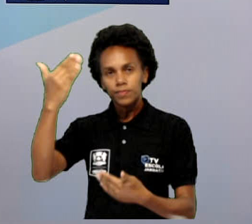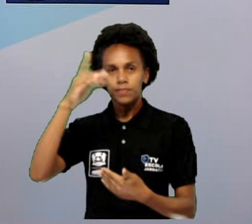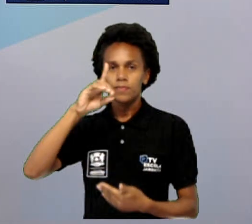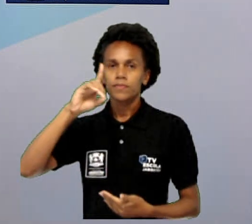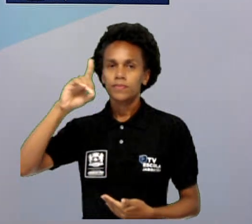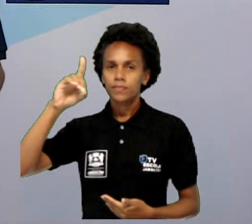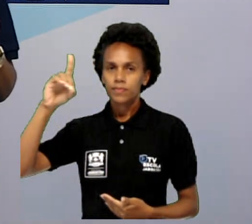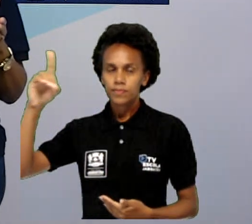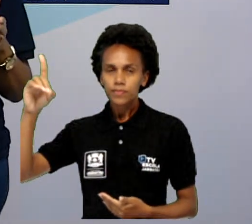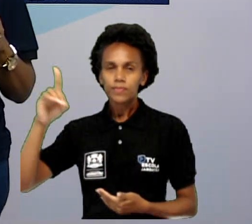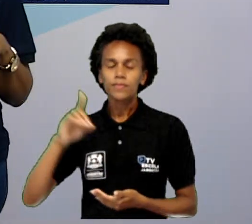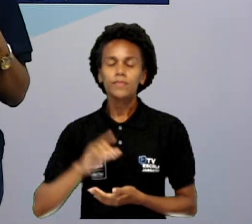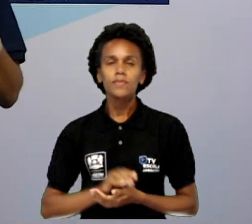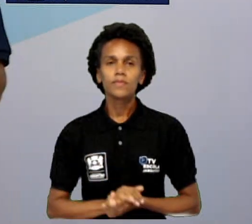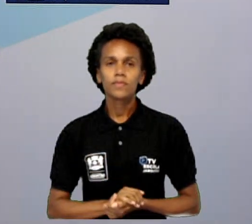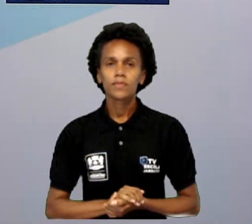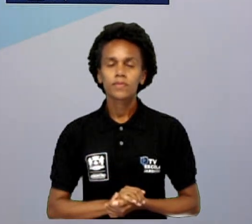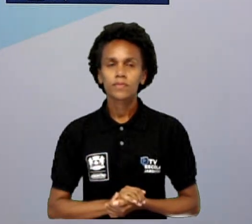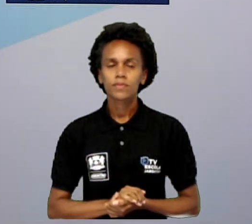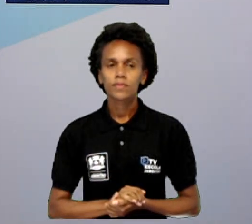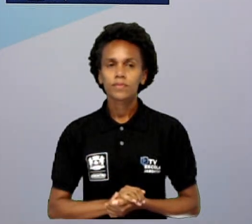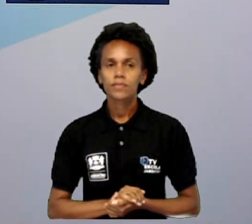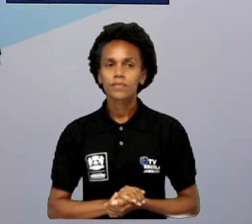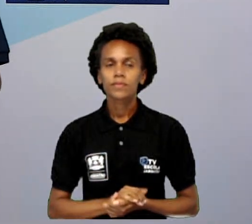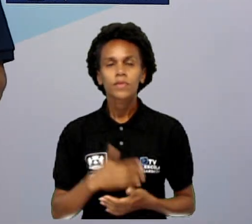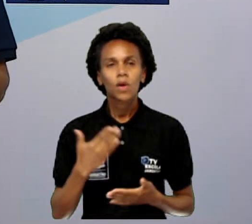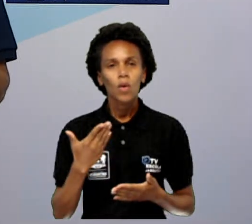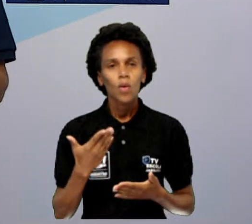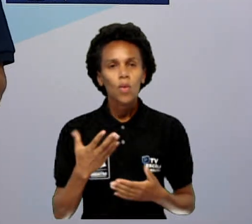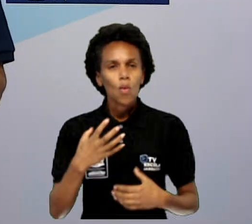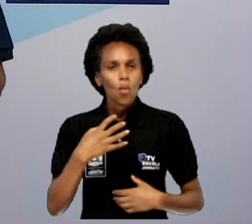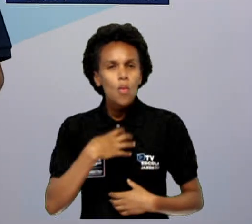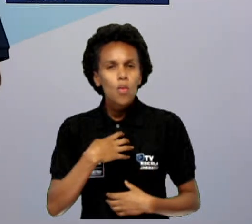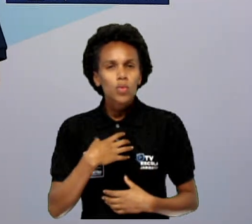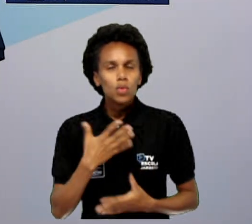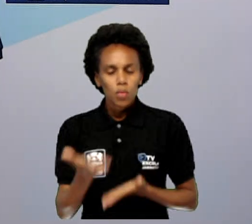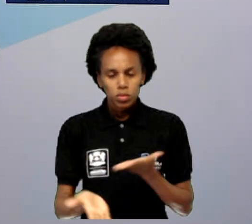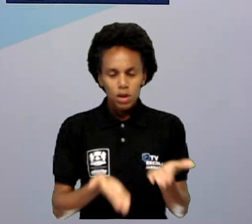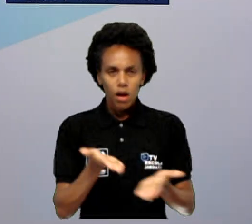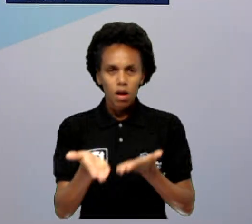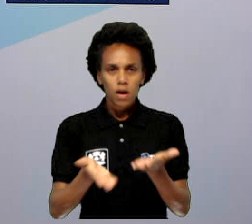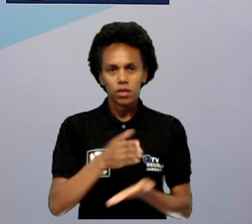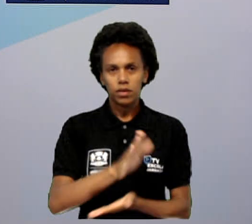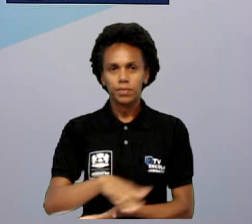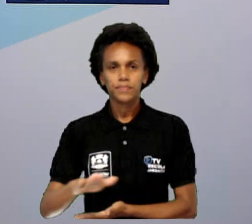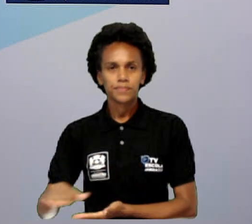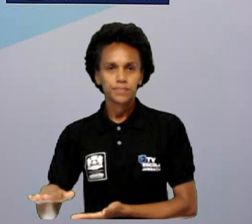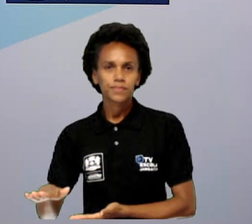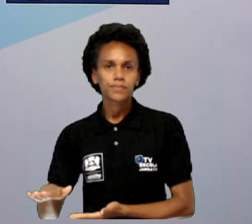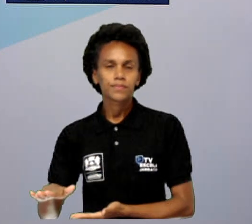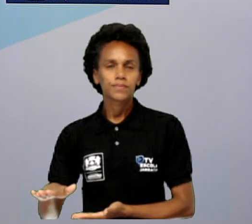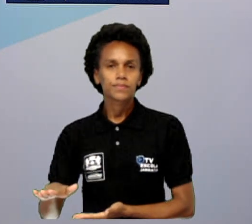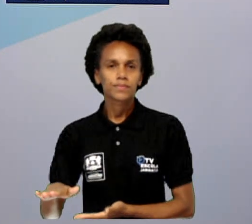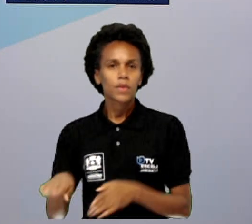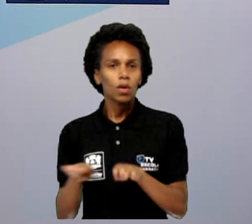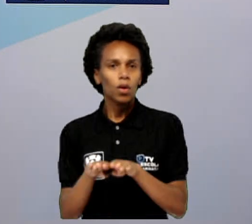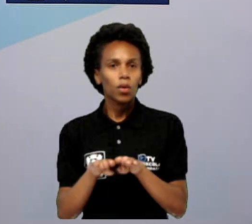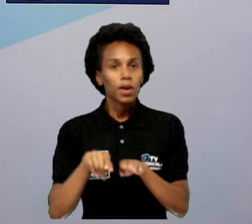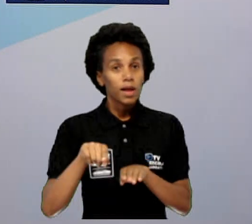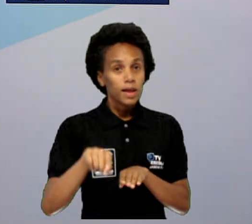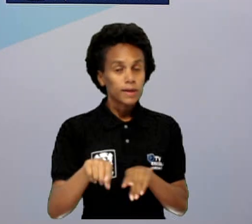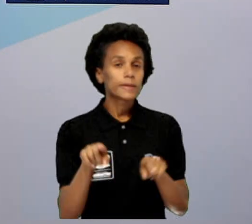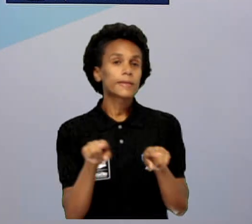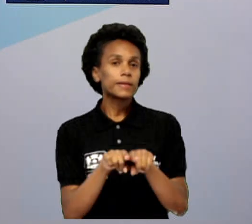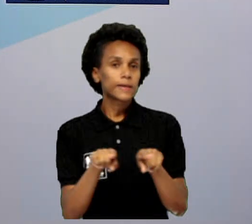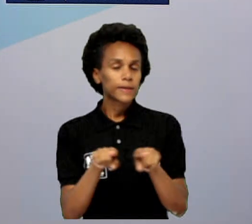além da forma de tratar a criança, de ver a criança como que ela também tem conhecimento, ela